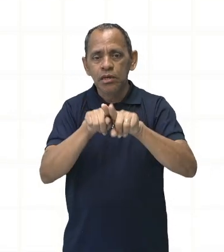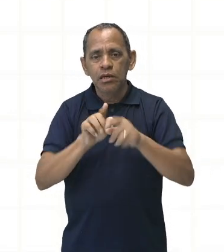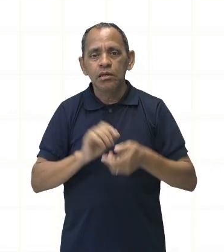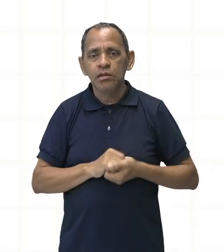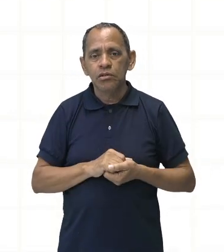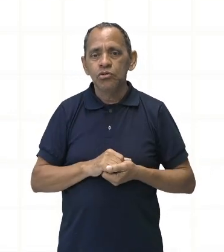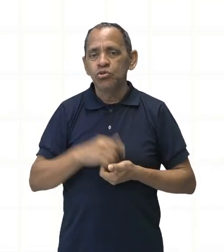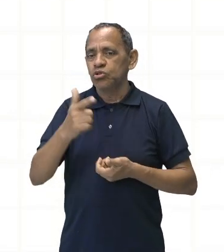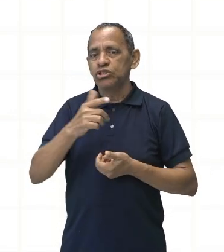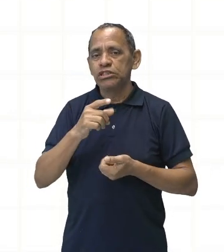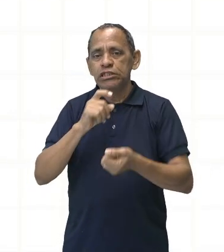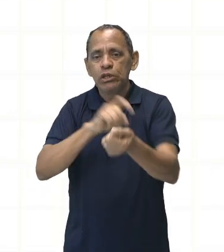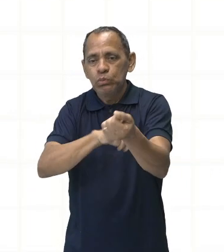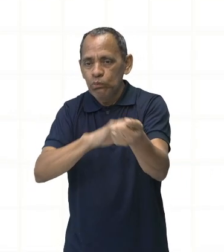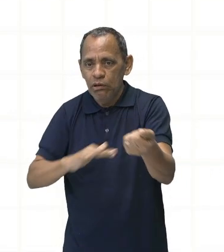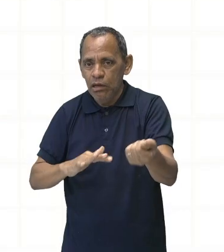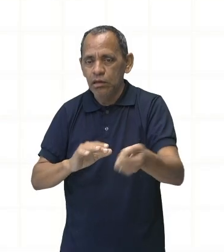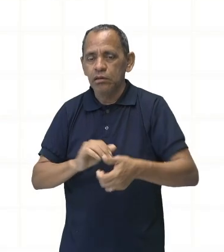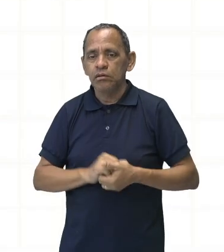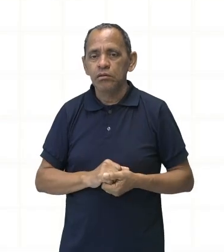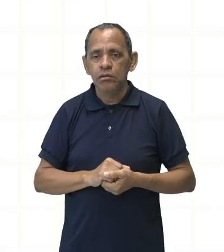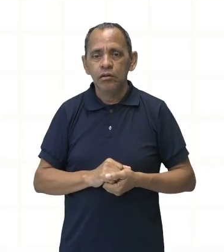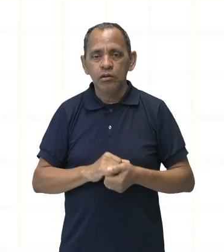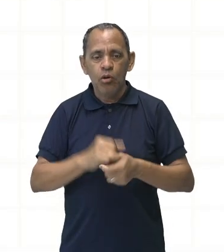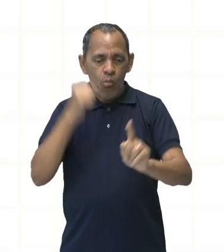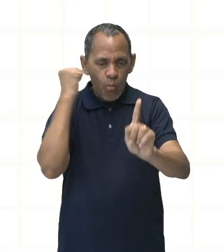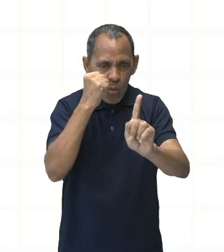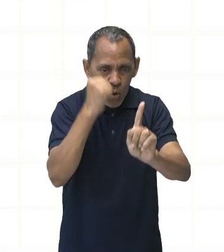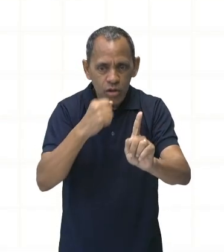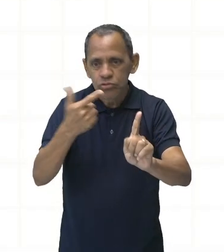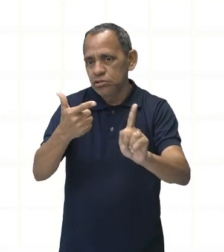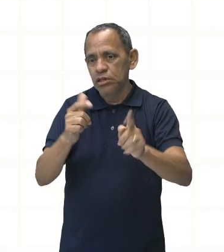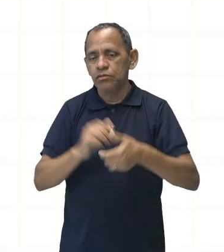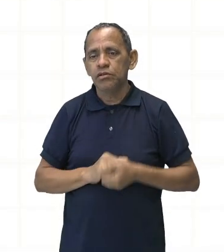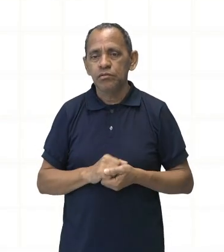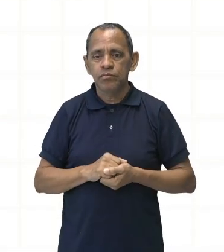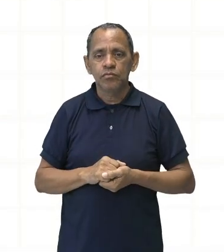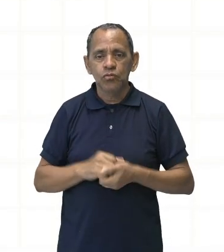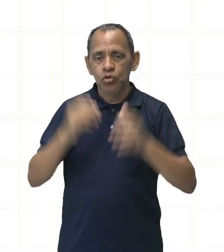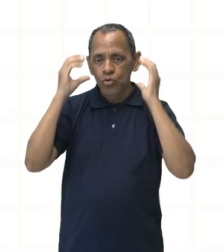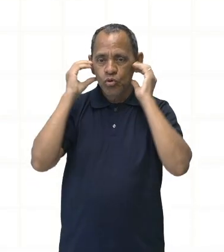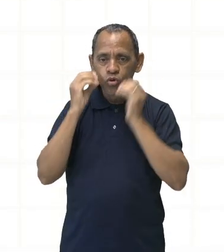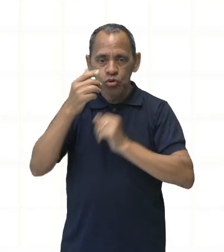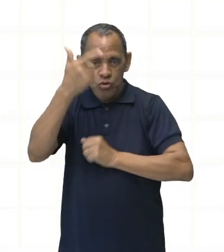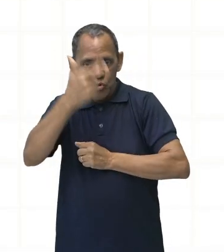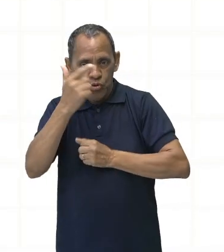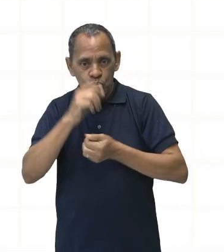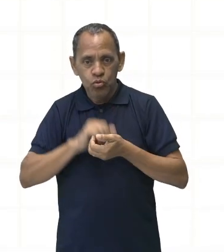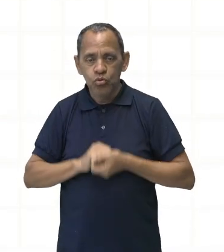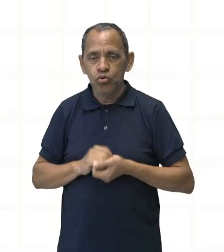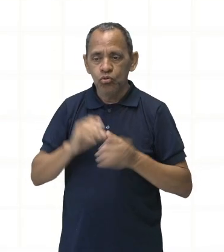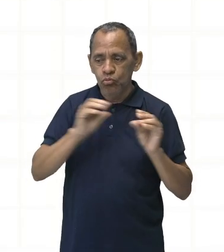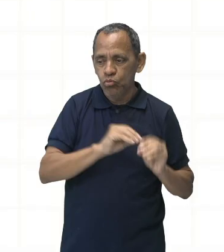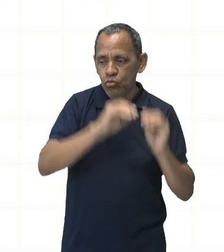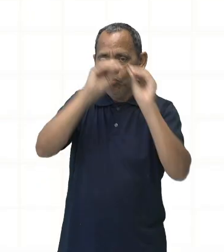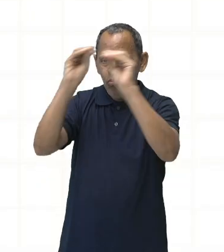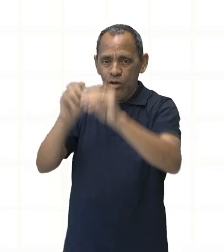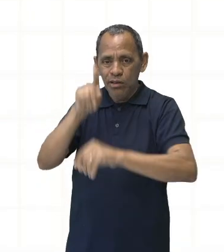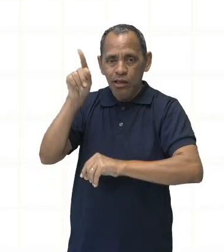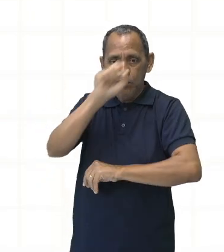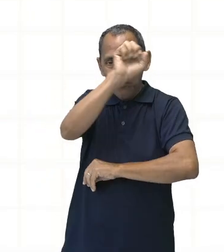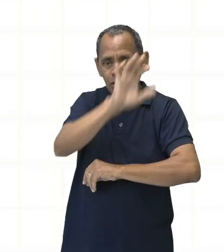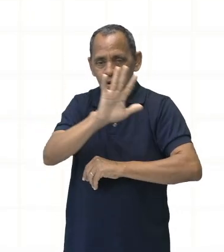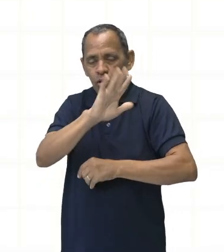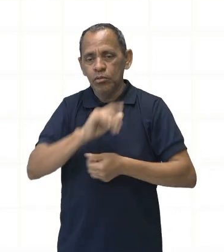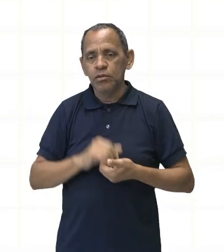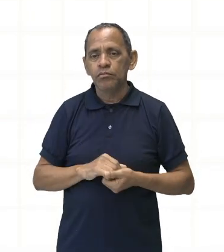sangue, com Dom Pedro II e sua família sendo exilados para a Europa. E aqui, né, nós trouxemos